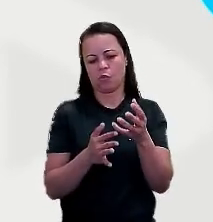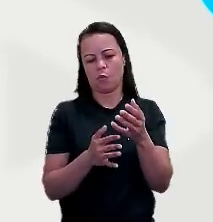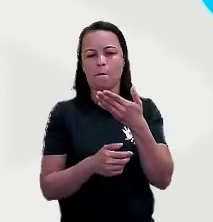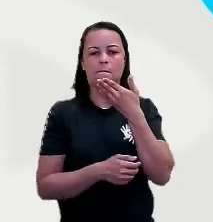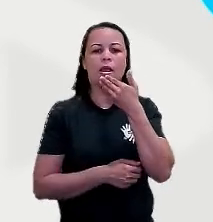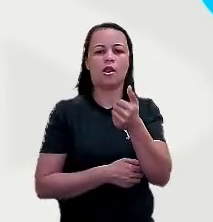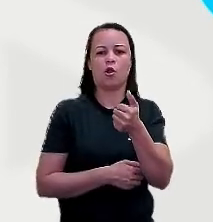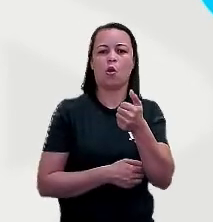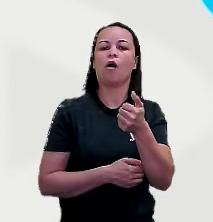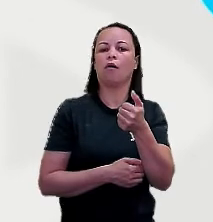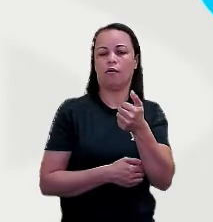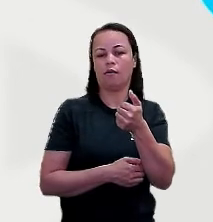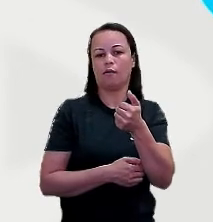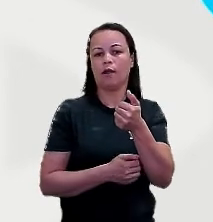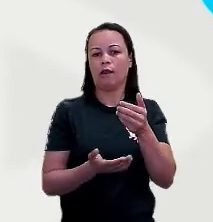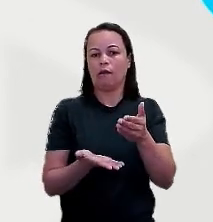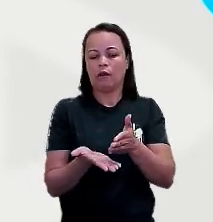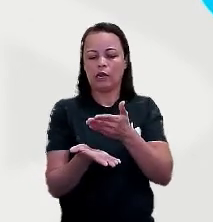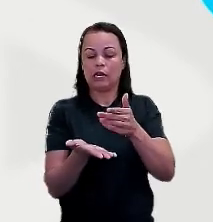né?